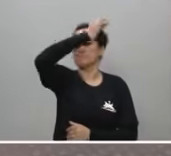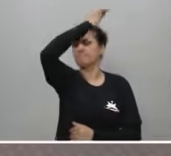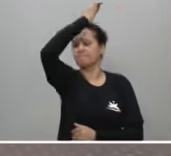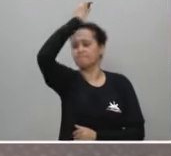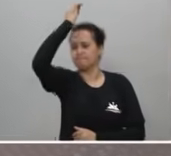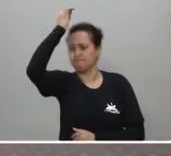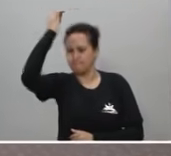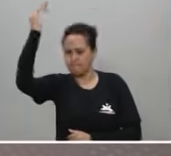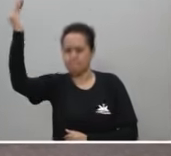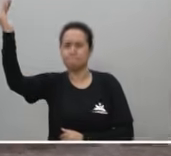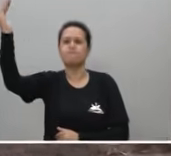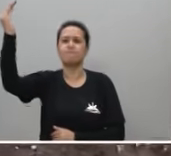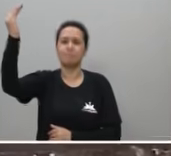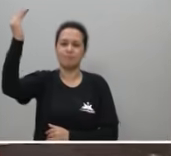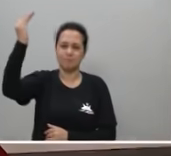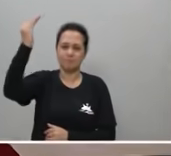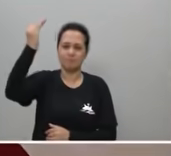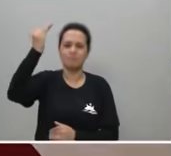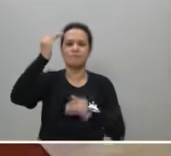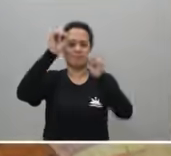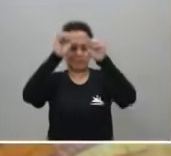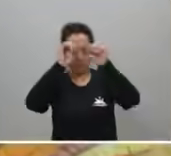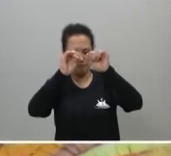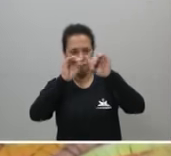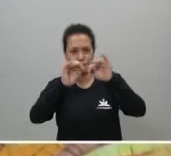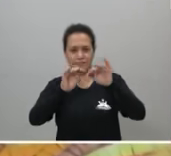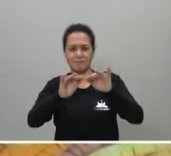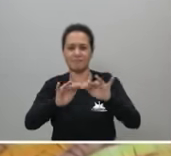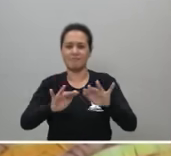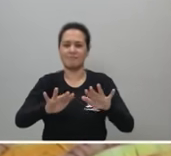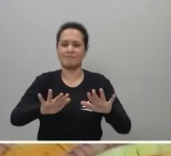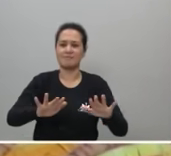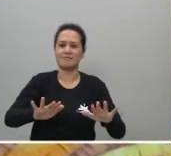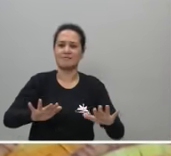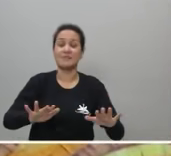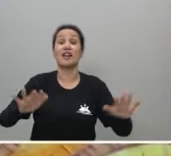vem, vem